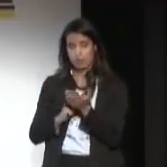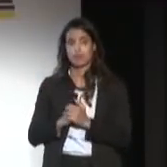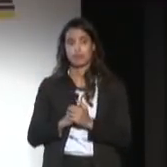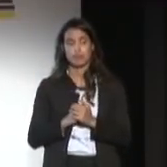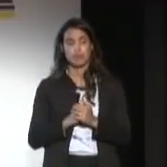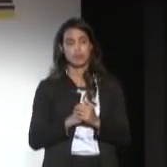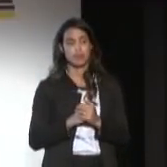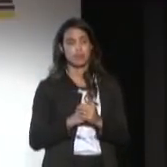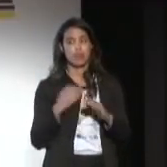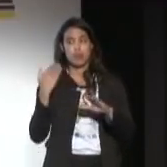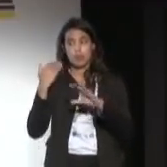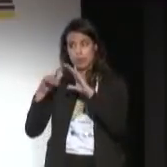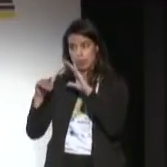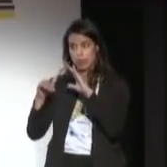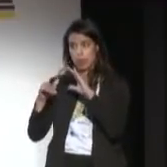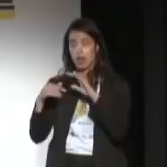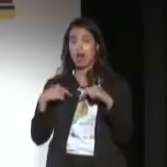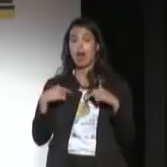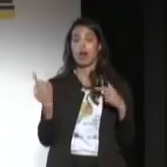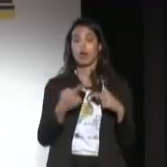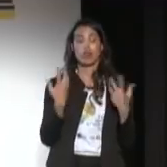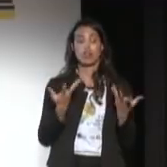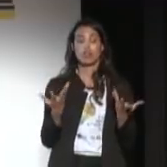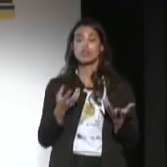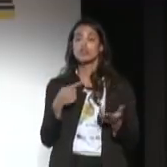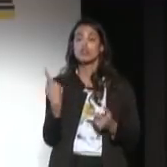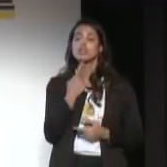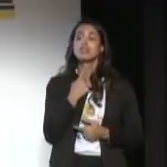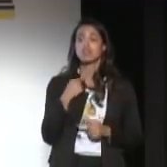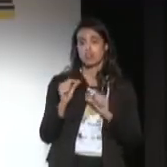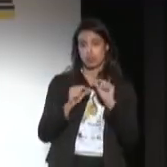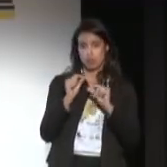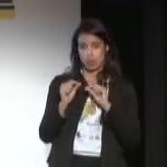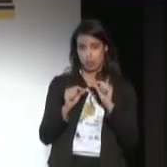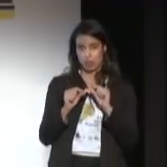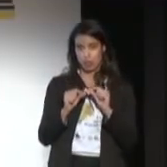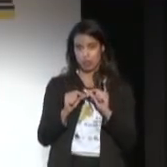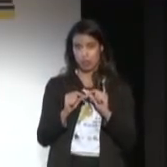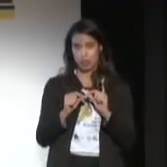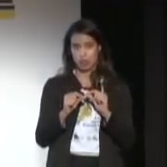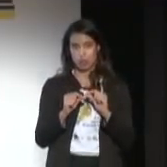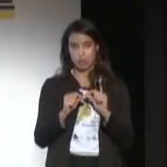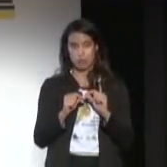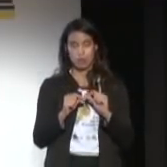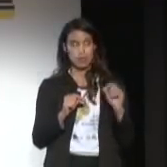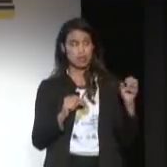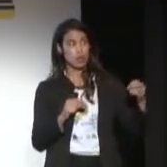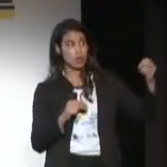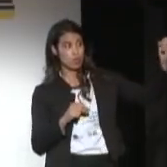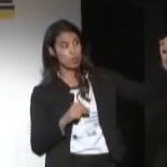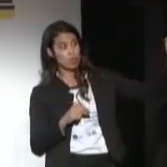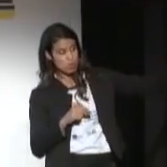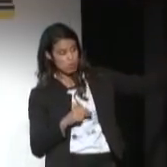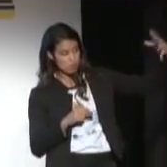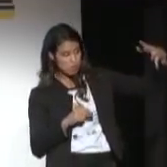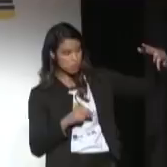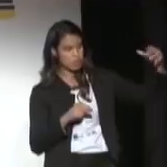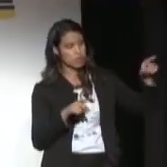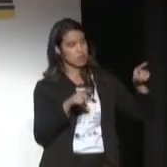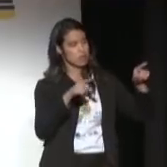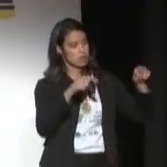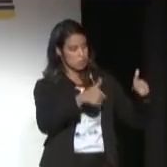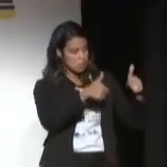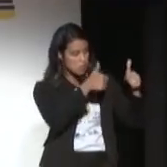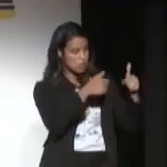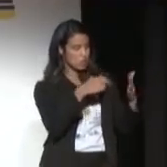sequência já está. O que eu quero? Né? O que nós desejamos lá? Nós desejamos que, ao aprender sobre iluminação, construir determinadas habilidades para